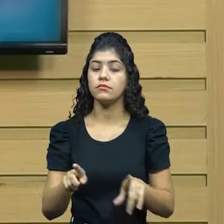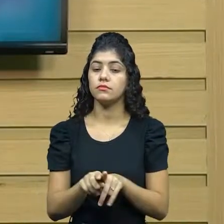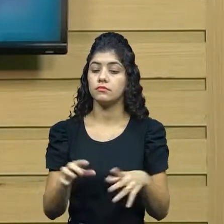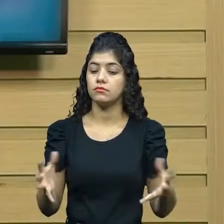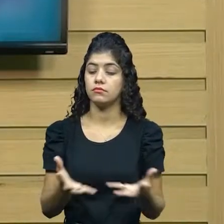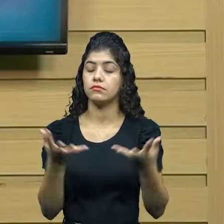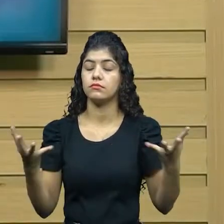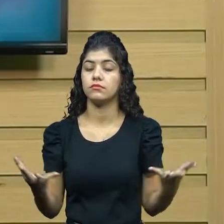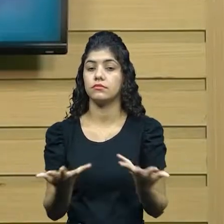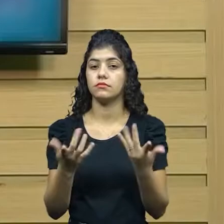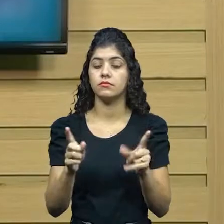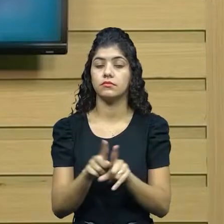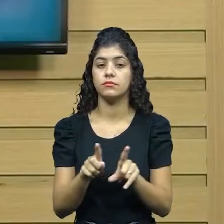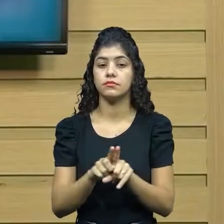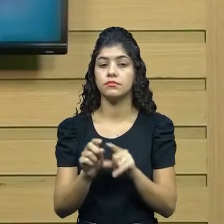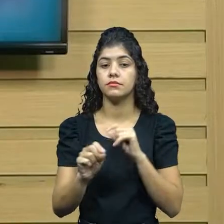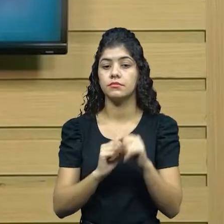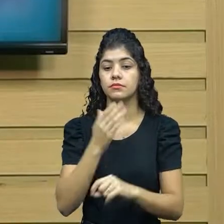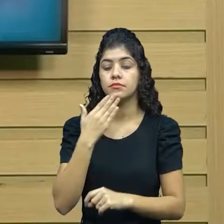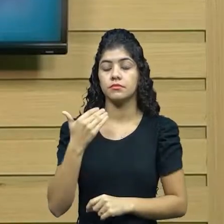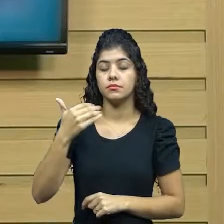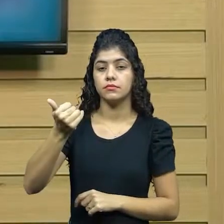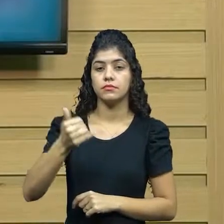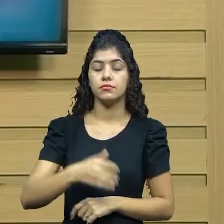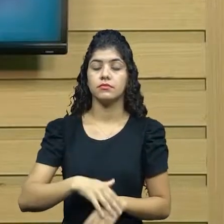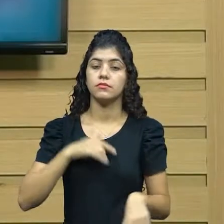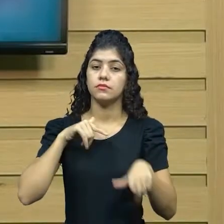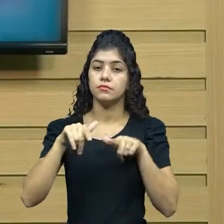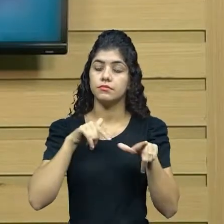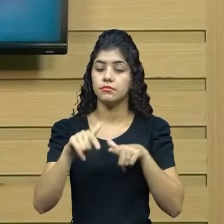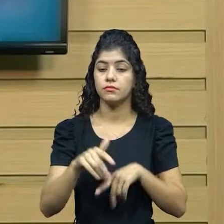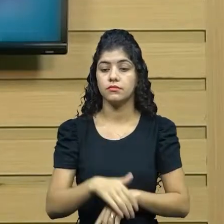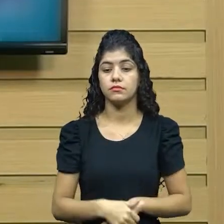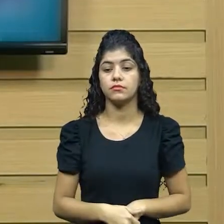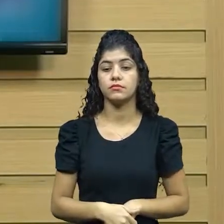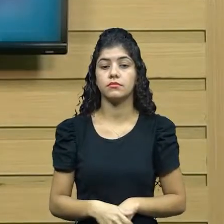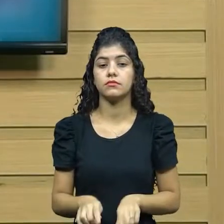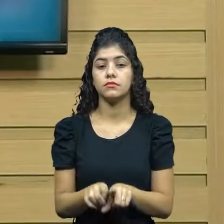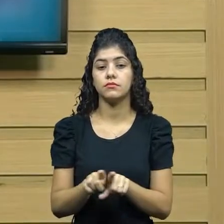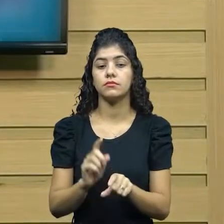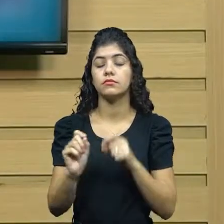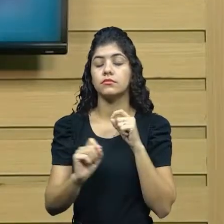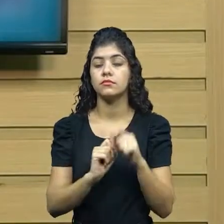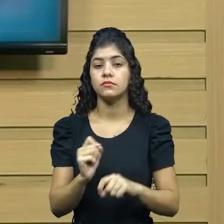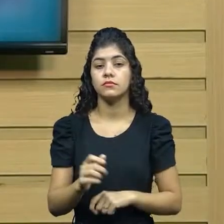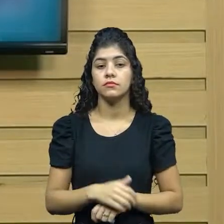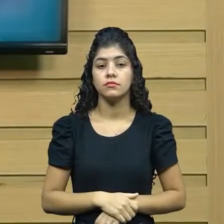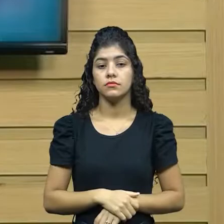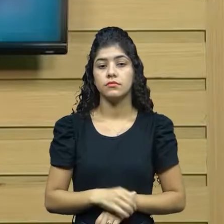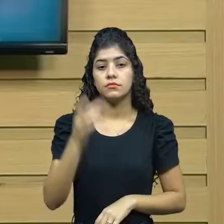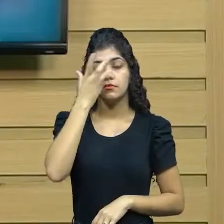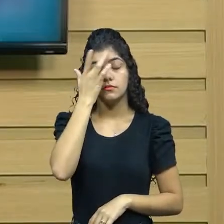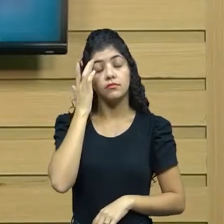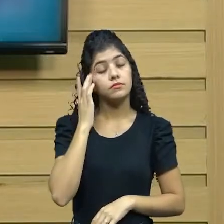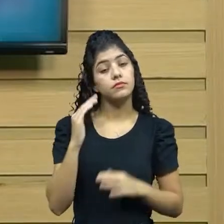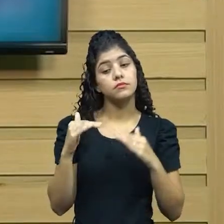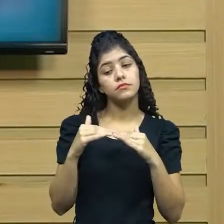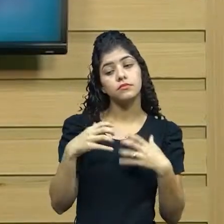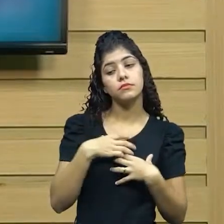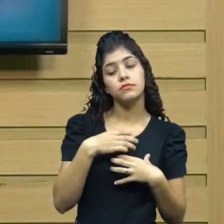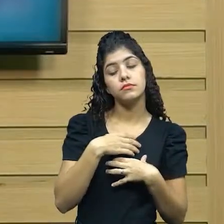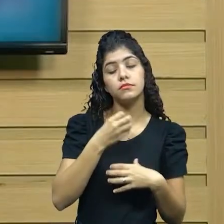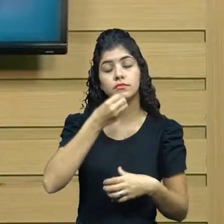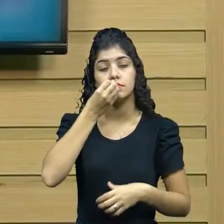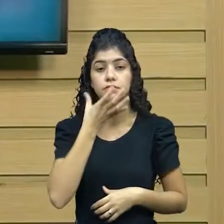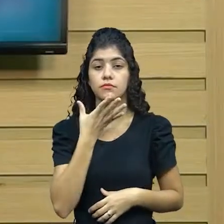vai aumentar também a produtividade. E ainda mais ao atendimento ao cliente, que se sente mais